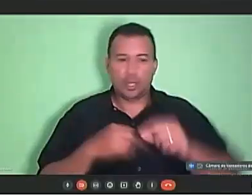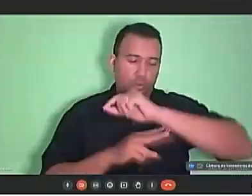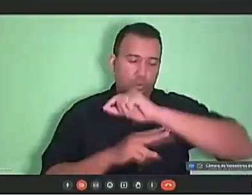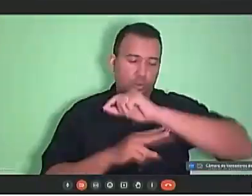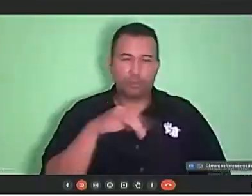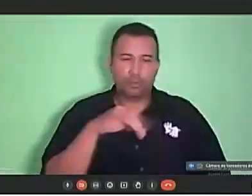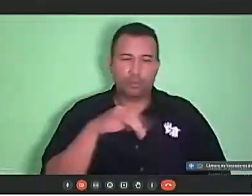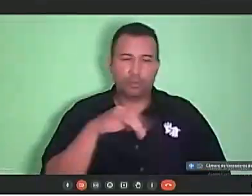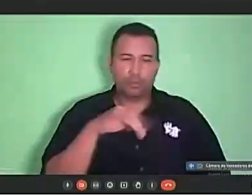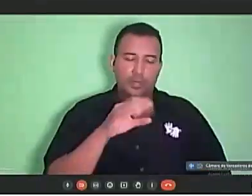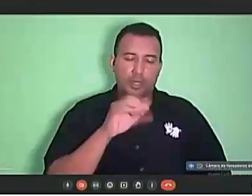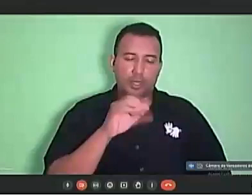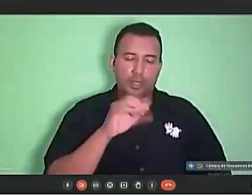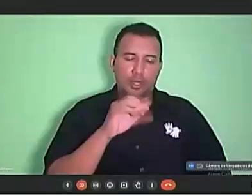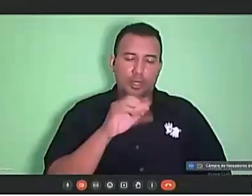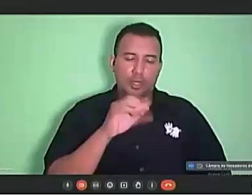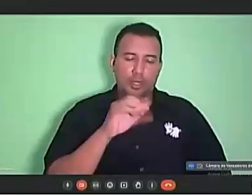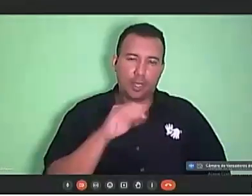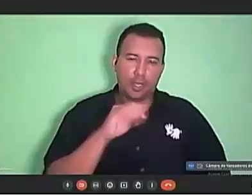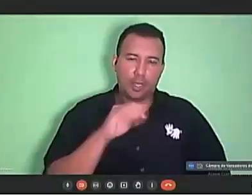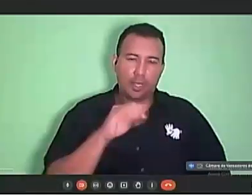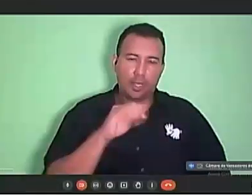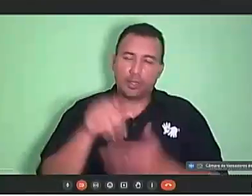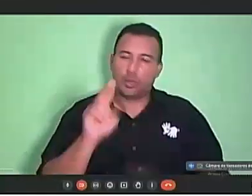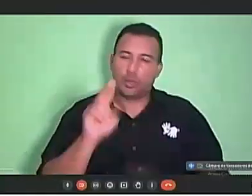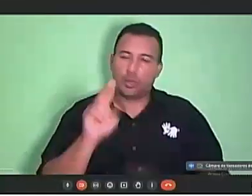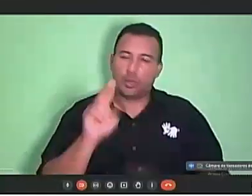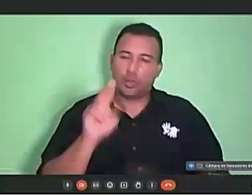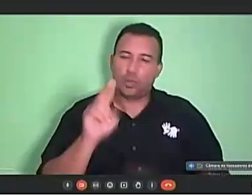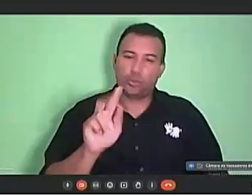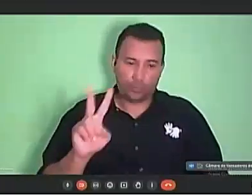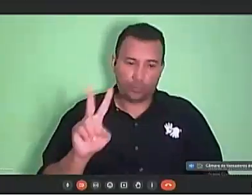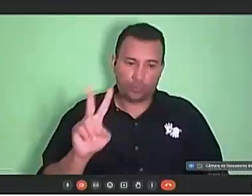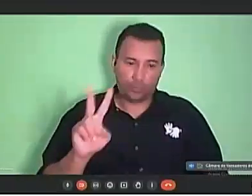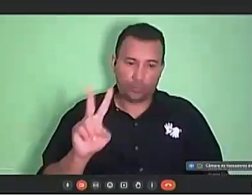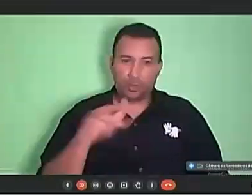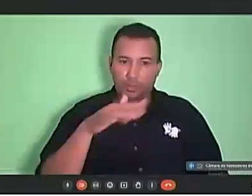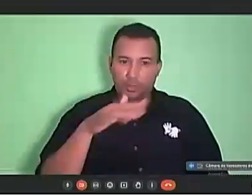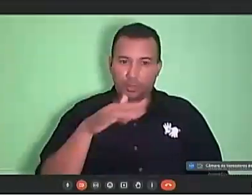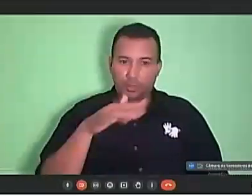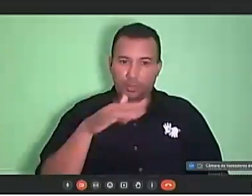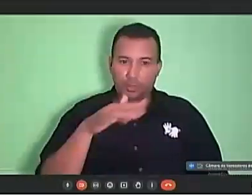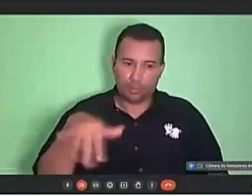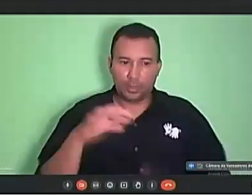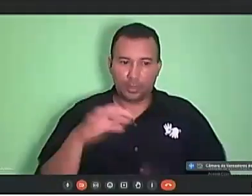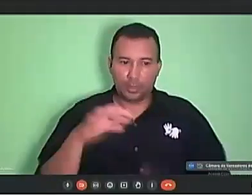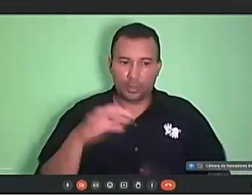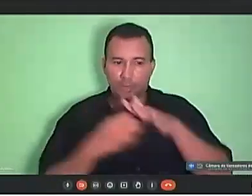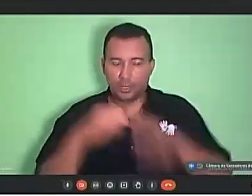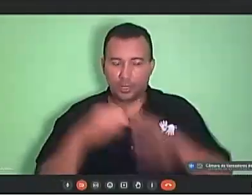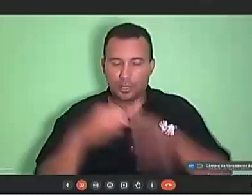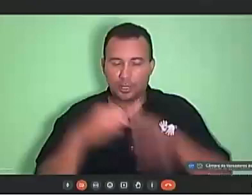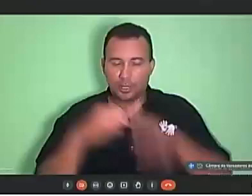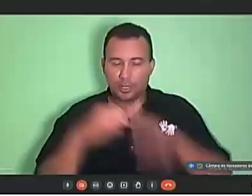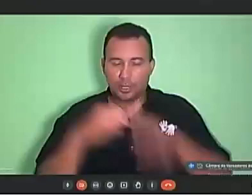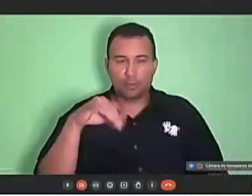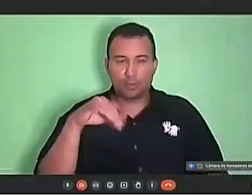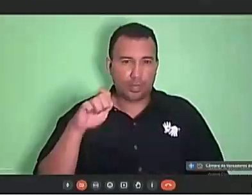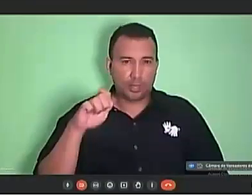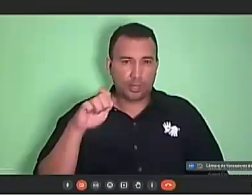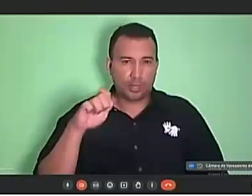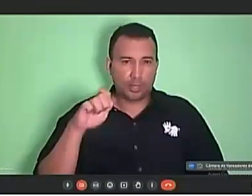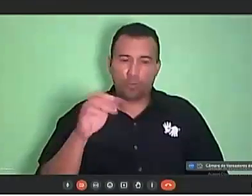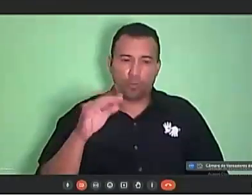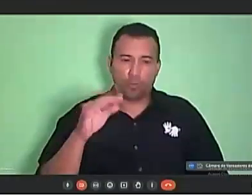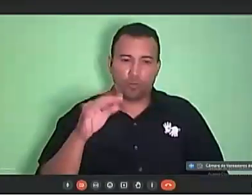região da UGV, né, da área da empresa Miguel Forte, e outra usando o aterro